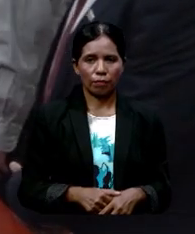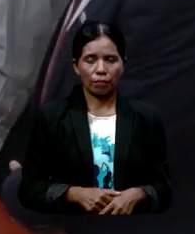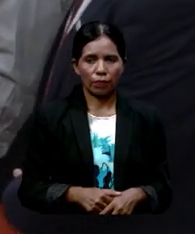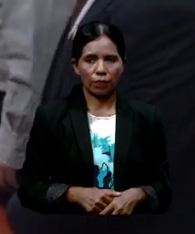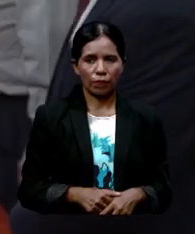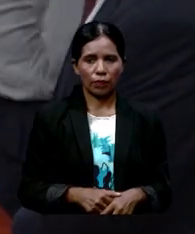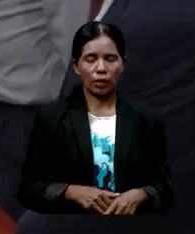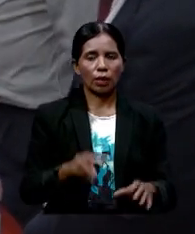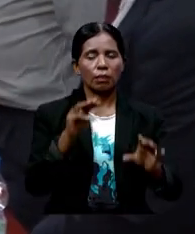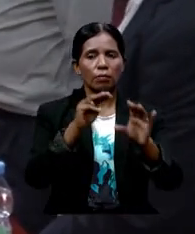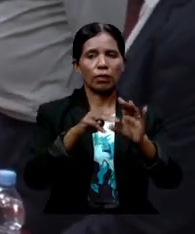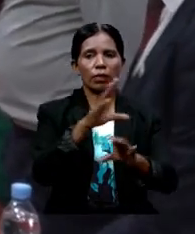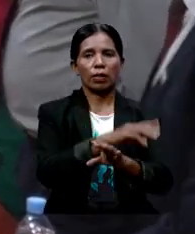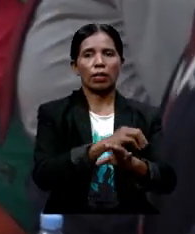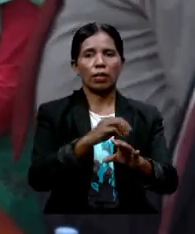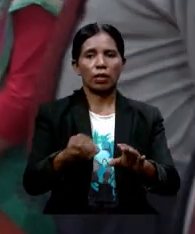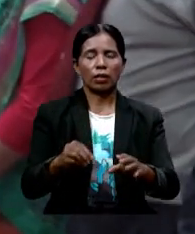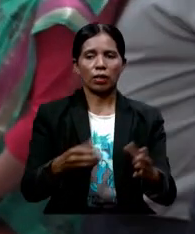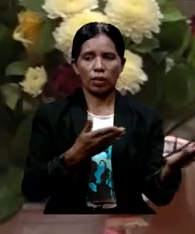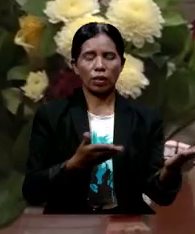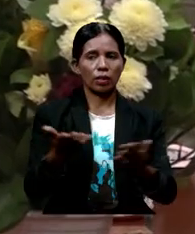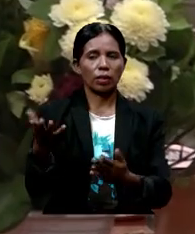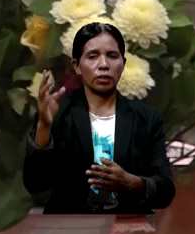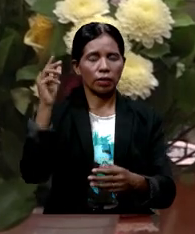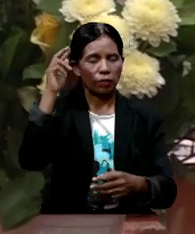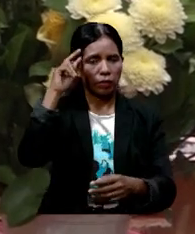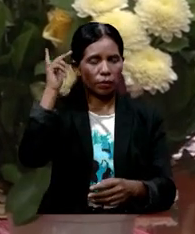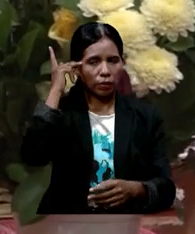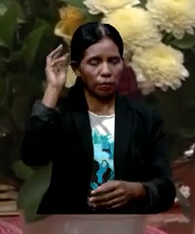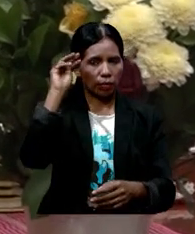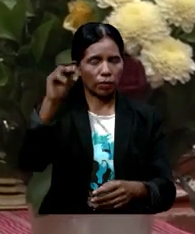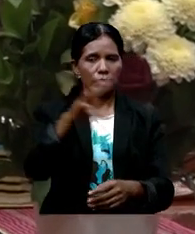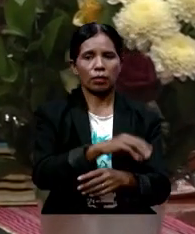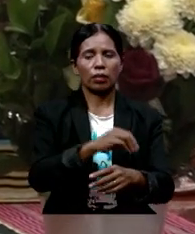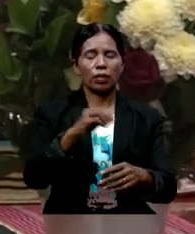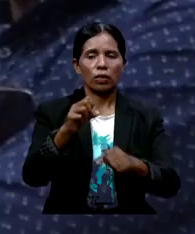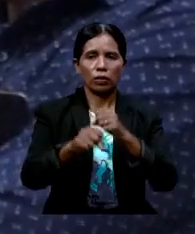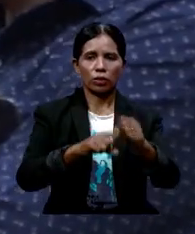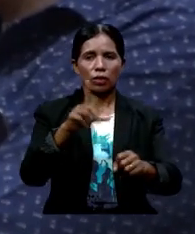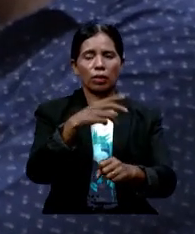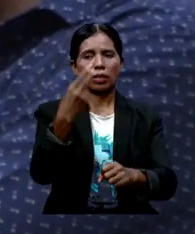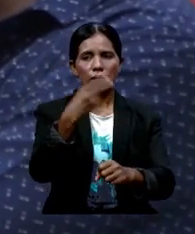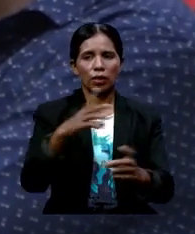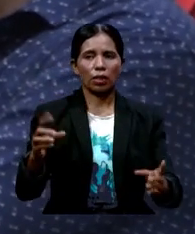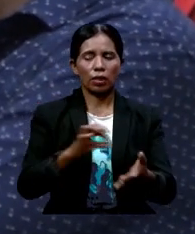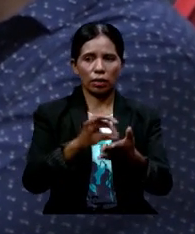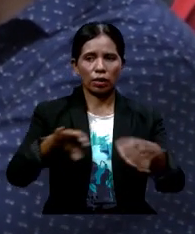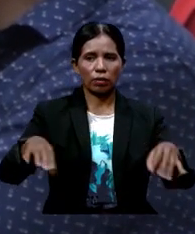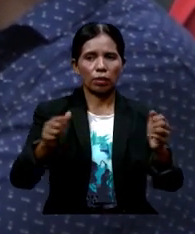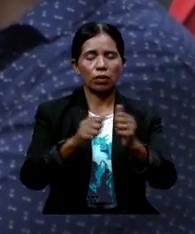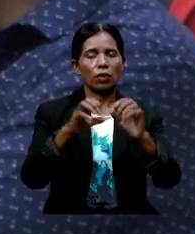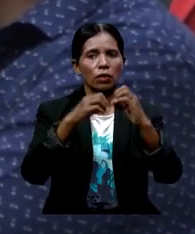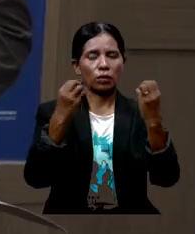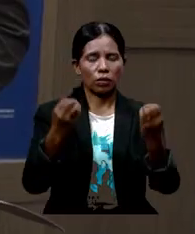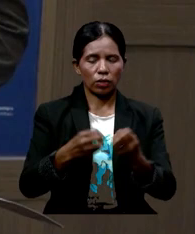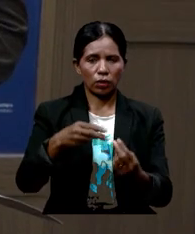Unidade Missão Combatente Stunting nebe tutela iha vice-primeiro-ministro no ministro coordenador Assunto Social Quintané asina acordo com a Organização